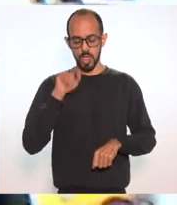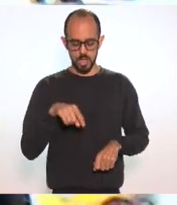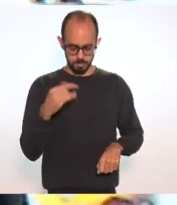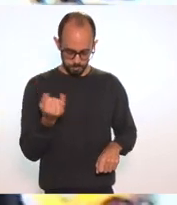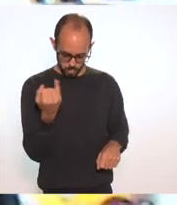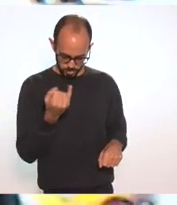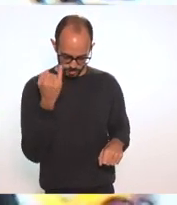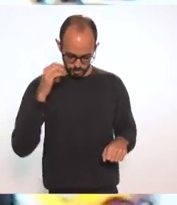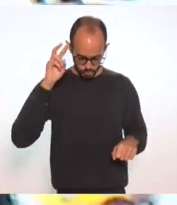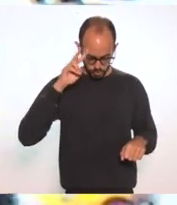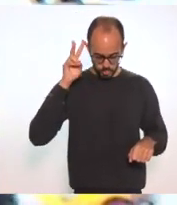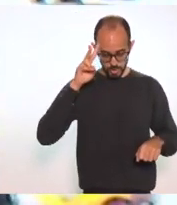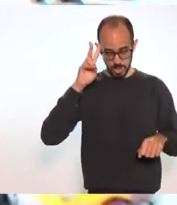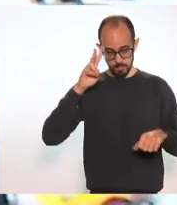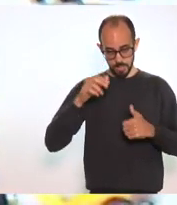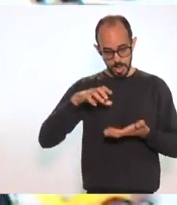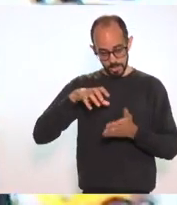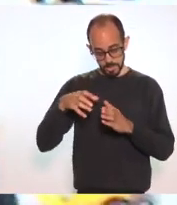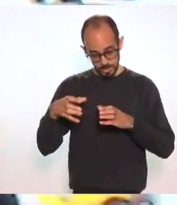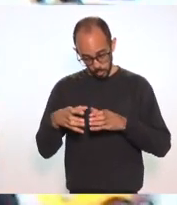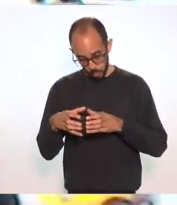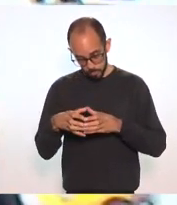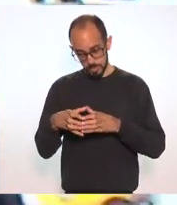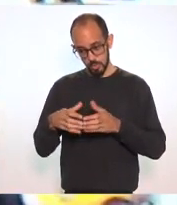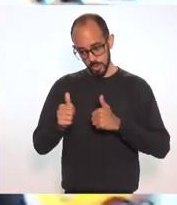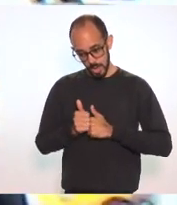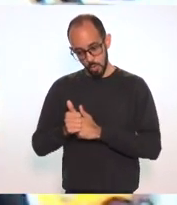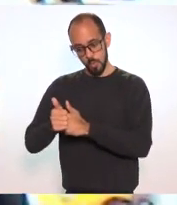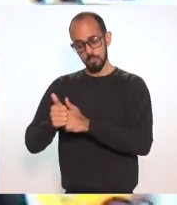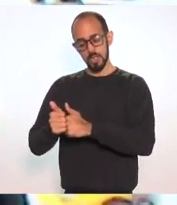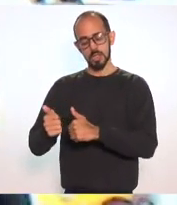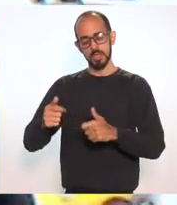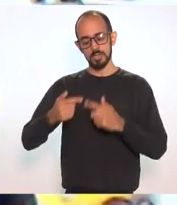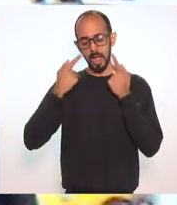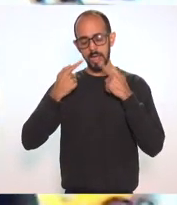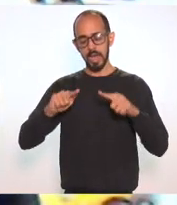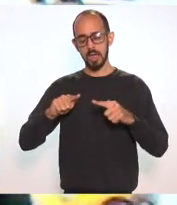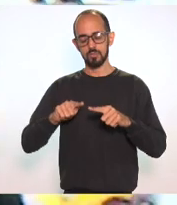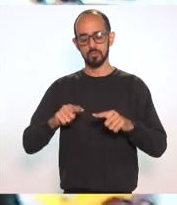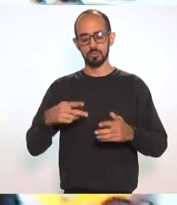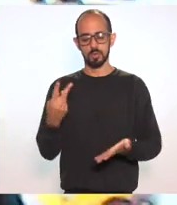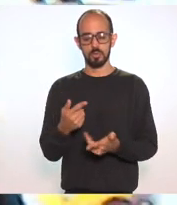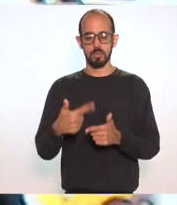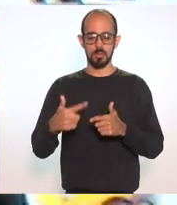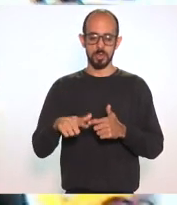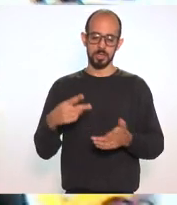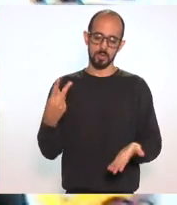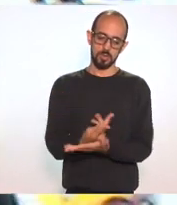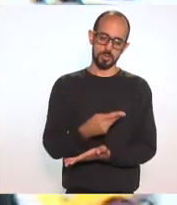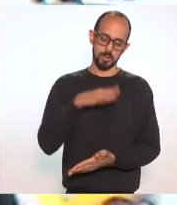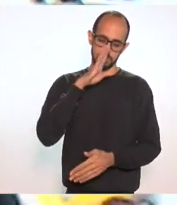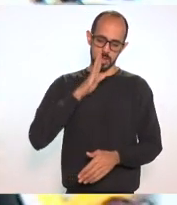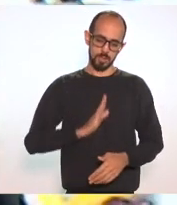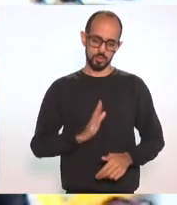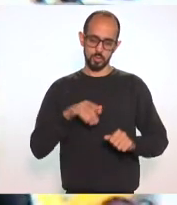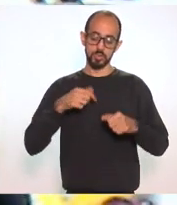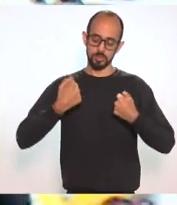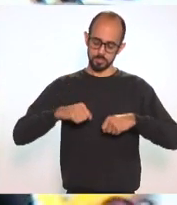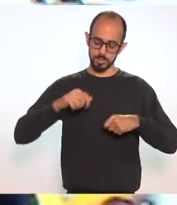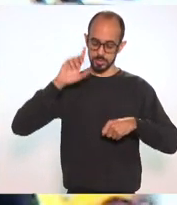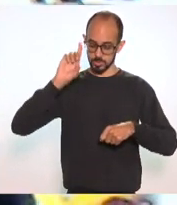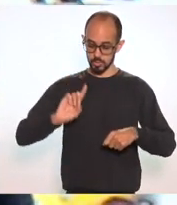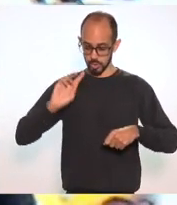ter comissões que acompanhem essa grave situação que a gente está vivenciando no Brasil. A gente tem que reafirmar os direitos humanos para